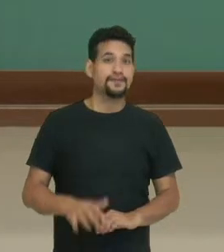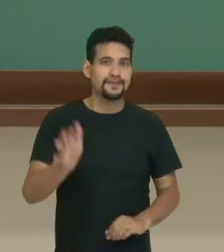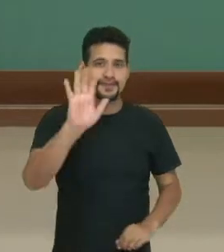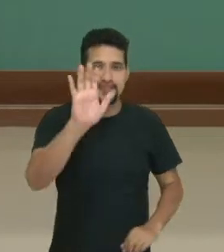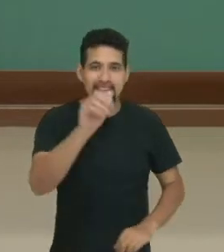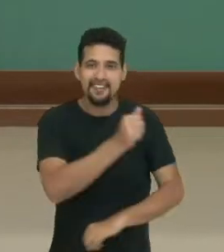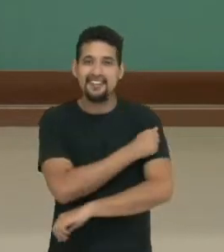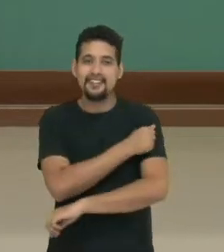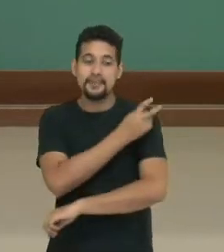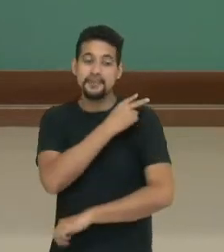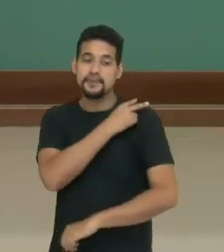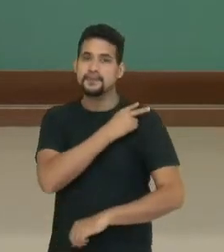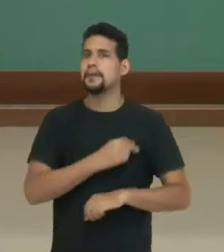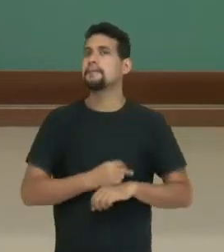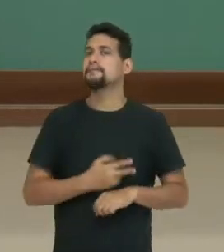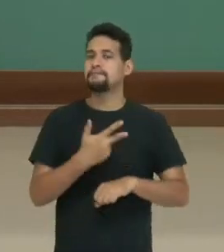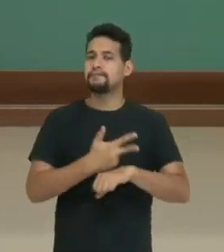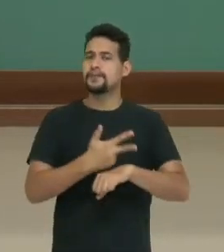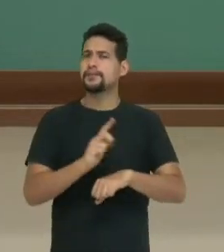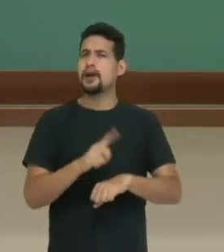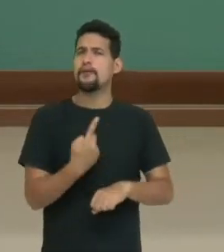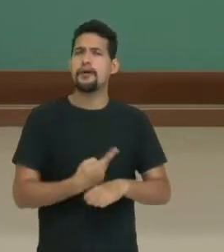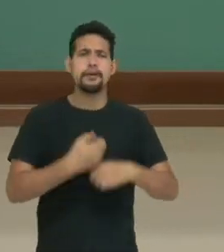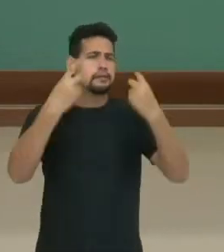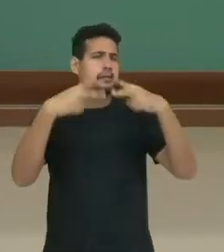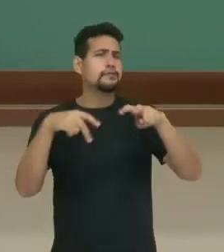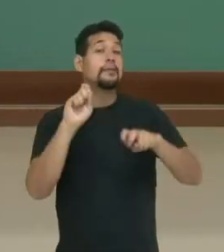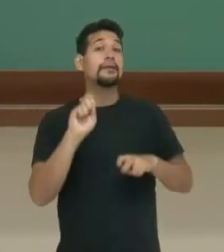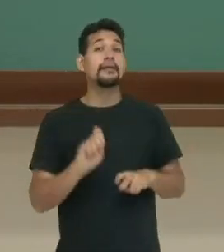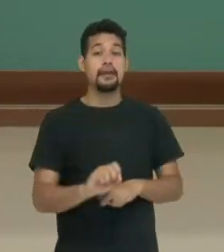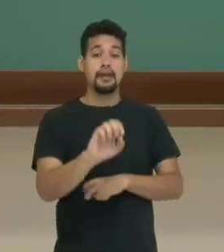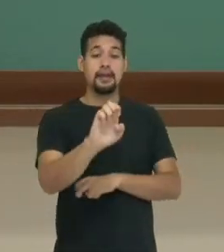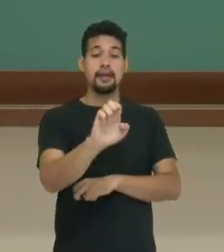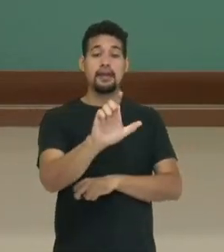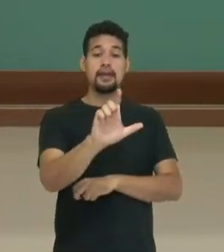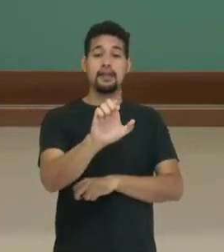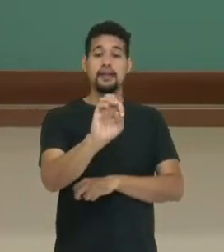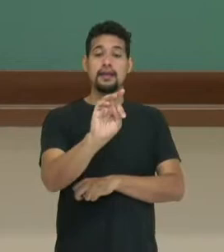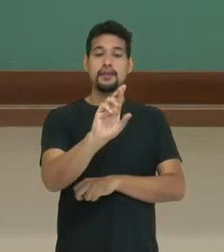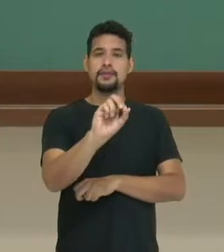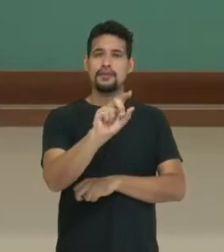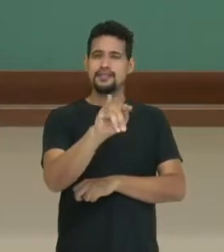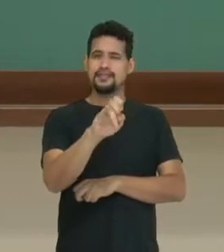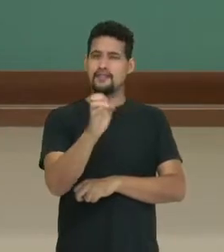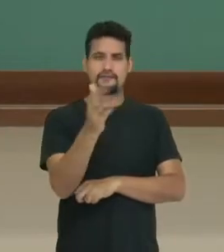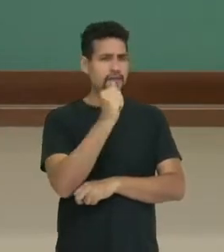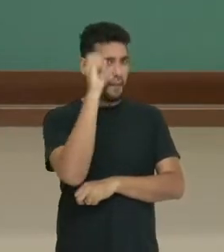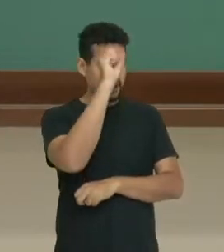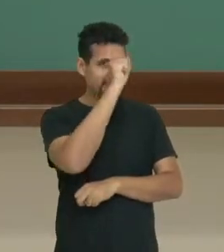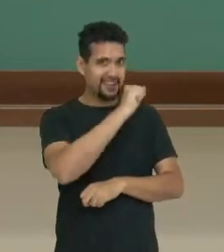Olá, estudante da segunda série. Nesse vídeo vamos falar sobre eletrólise. Vamos lá?